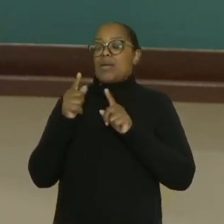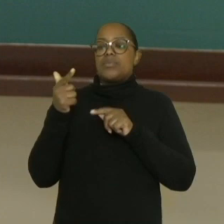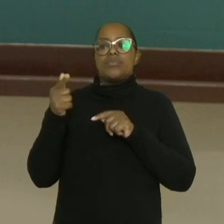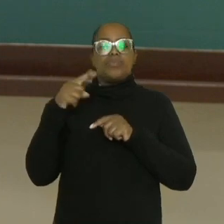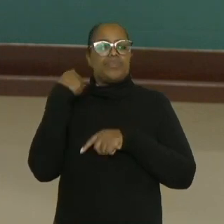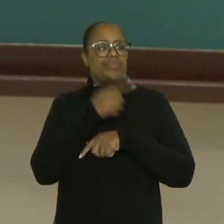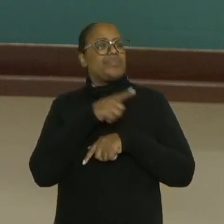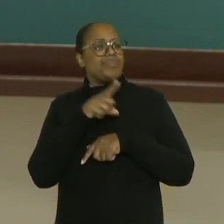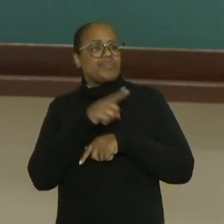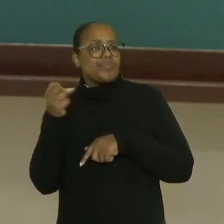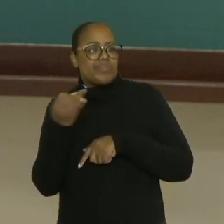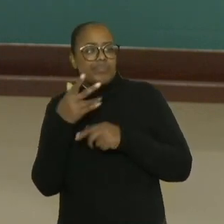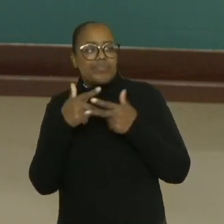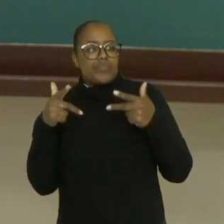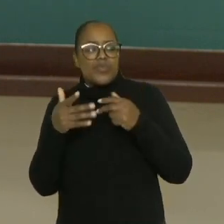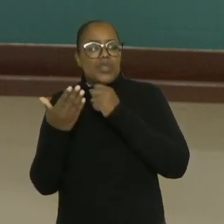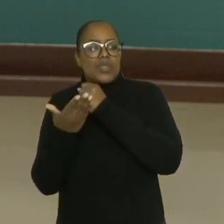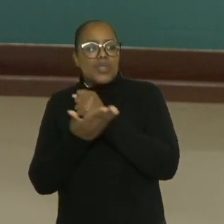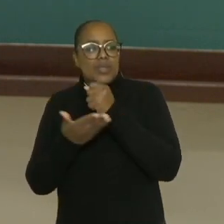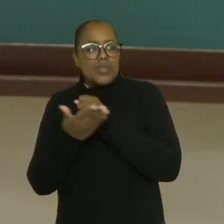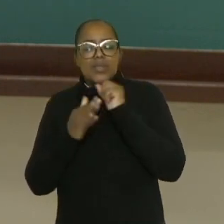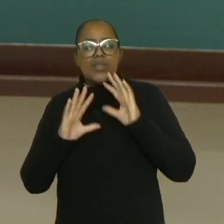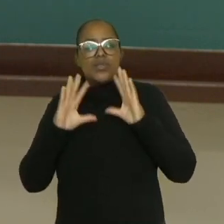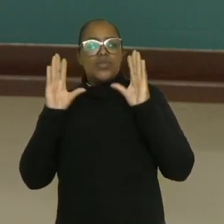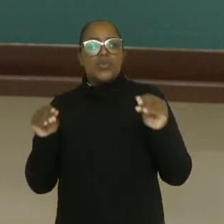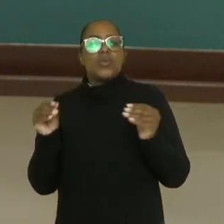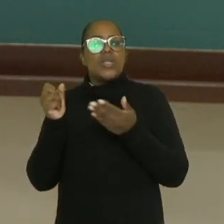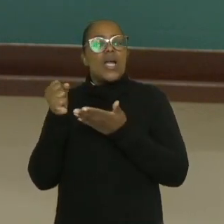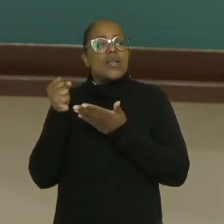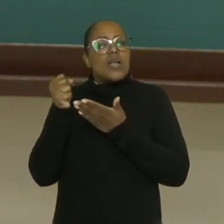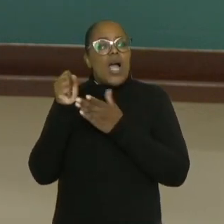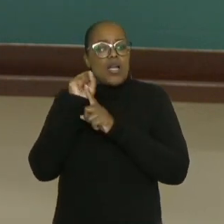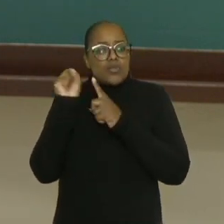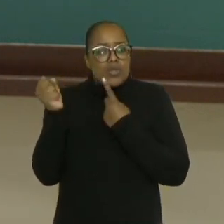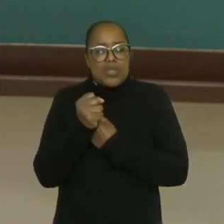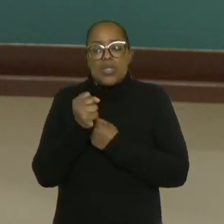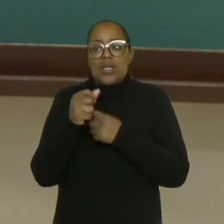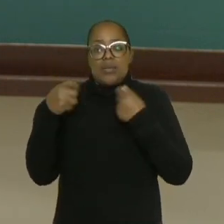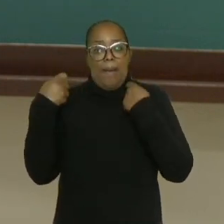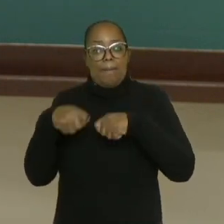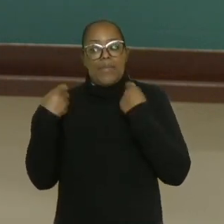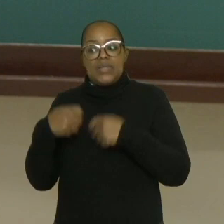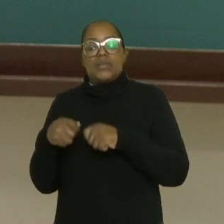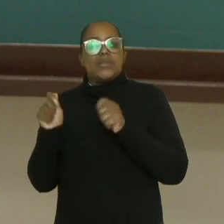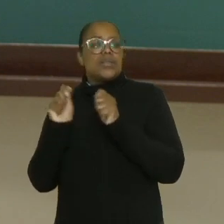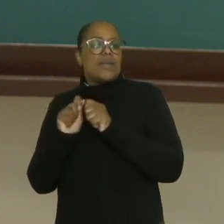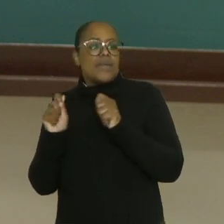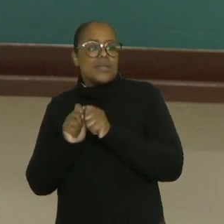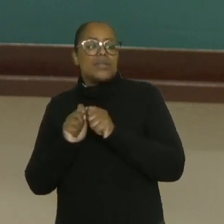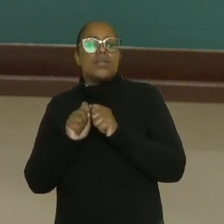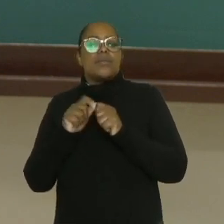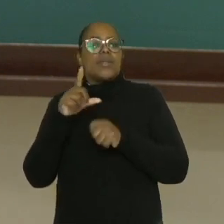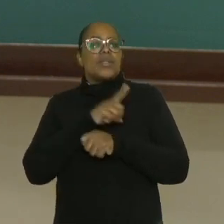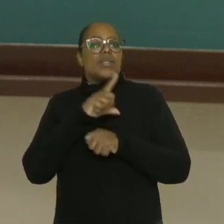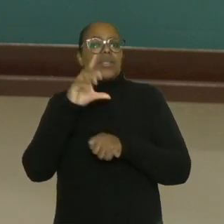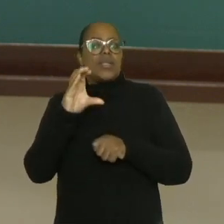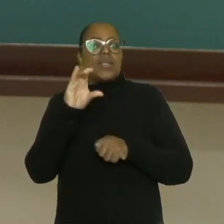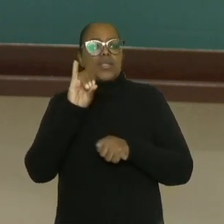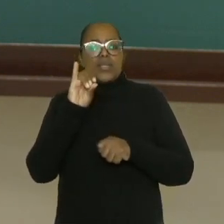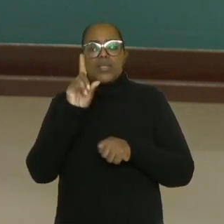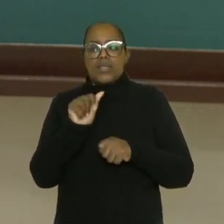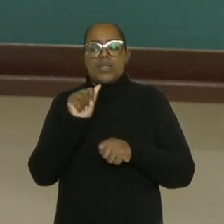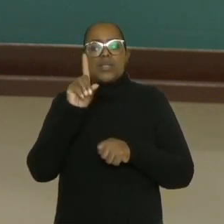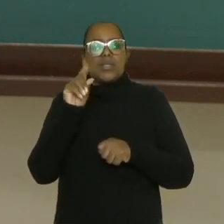preceitos básicos que toda sociedade democrática precisa exercer para ter cidadania, né? E é isso que